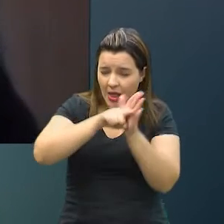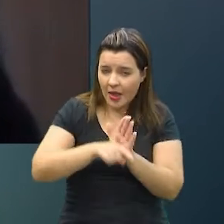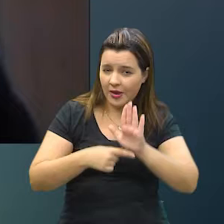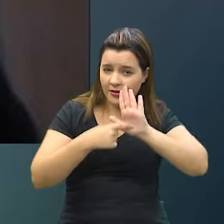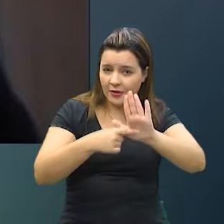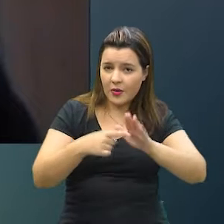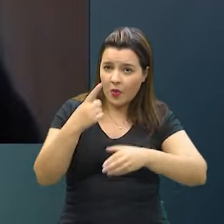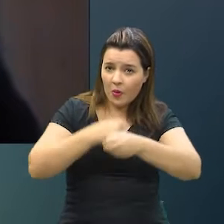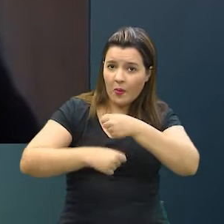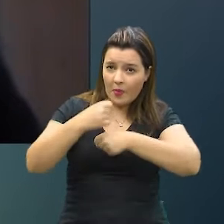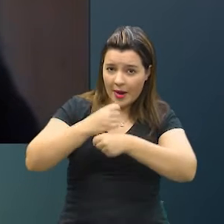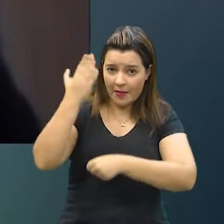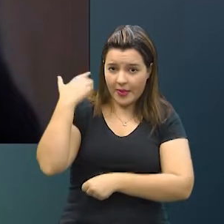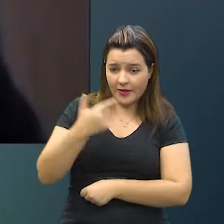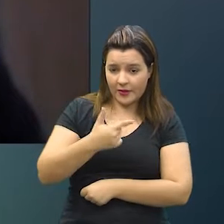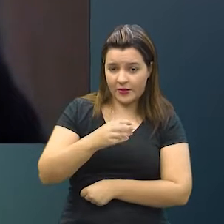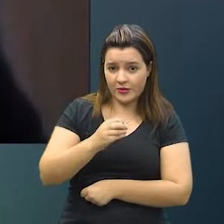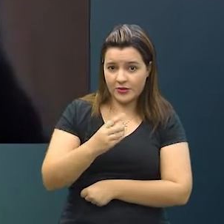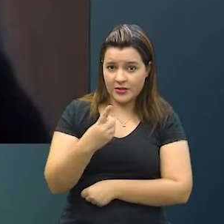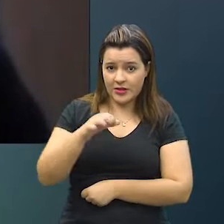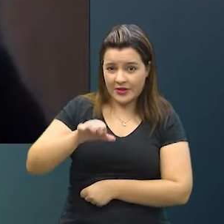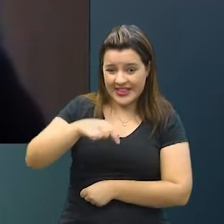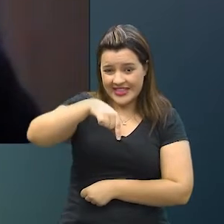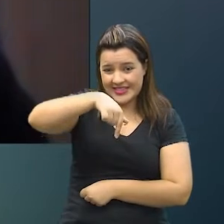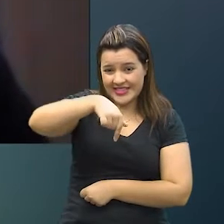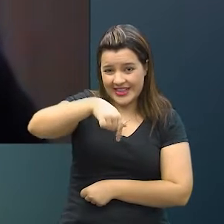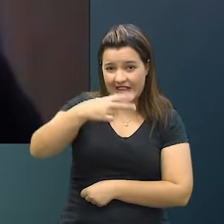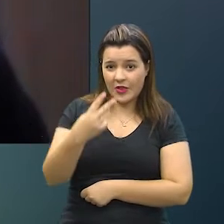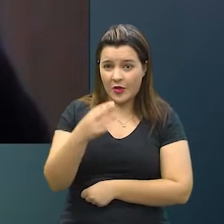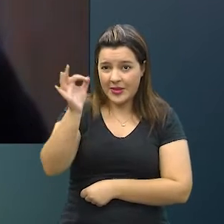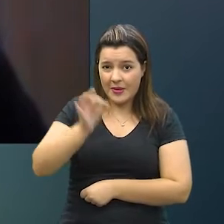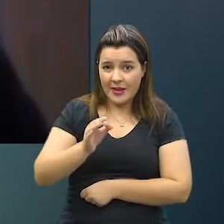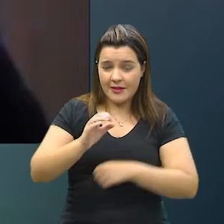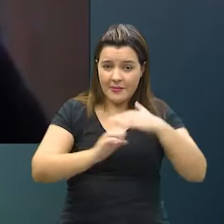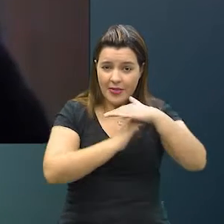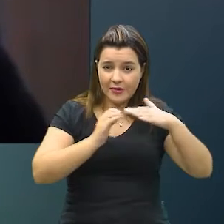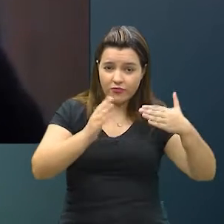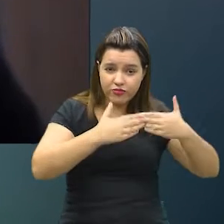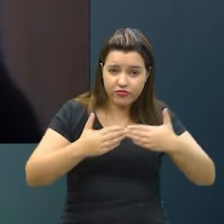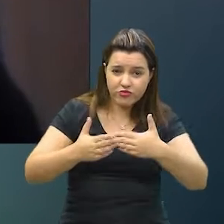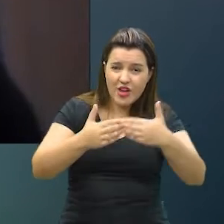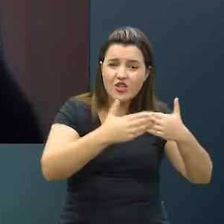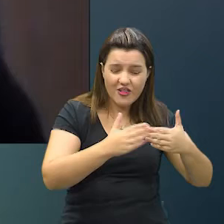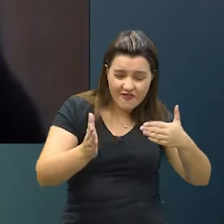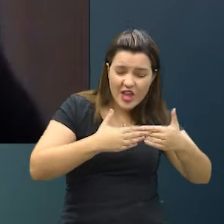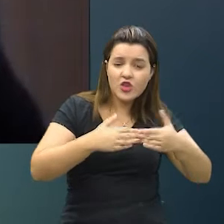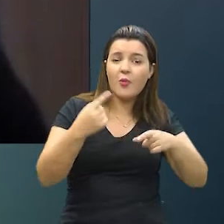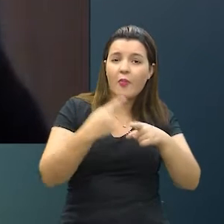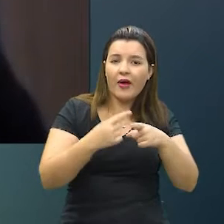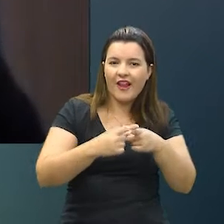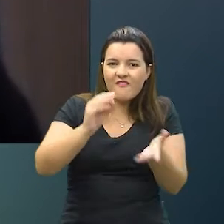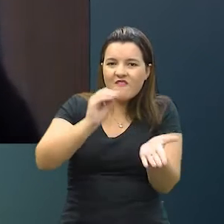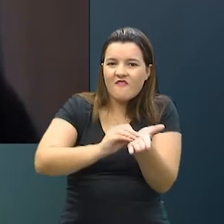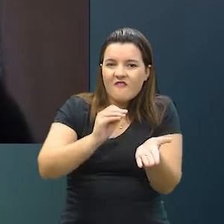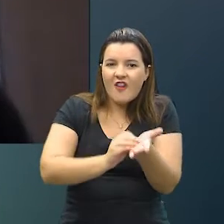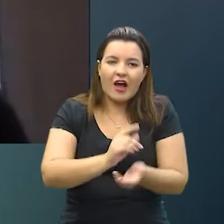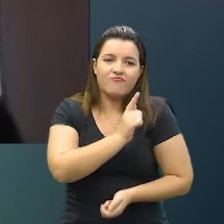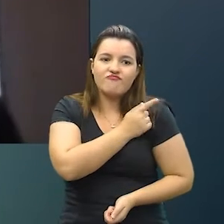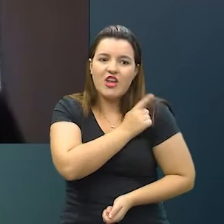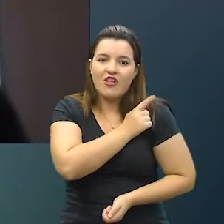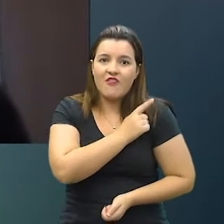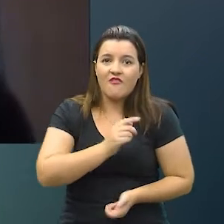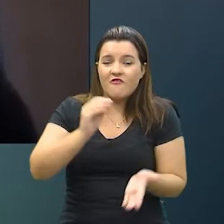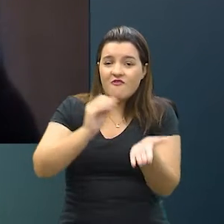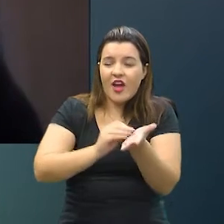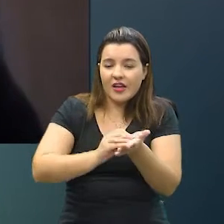passado, em 2019, 72% das indústrias que fecharam foram por falta de gestão. Né? Então, realmente,